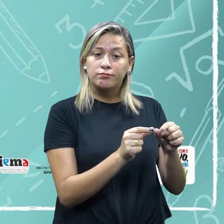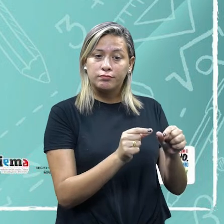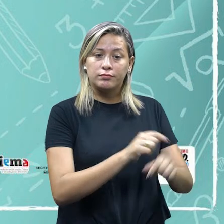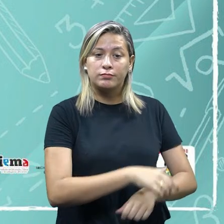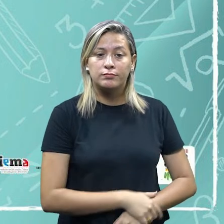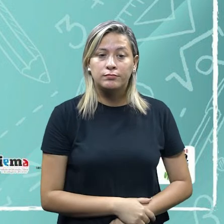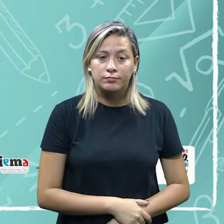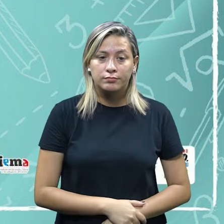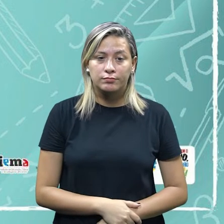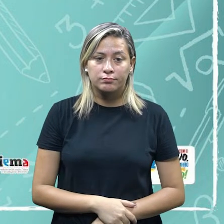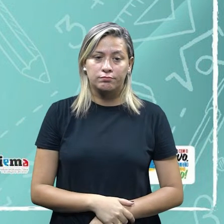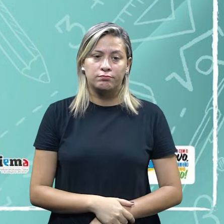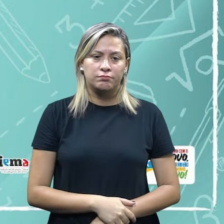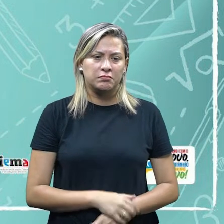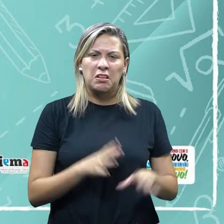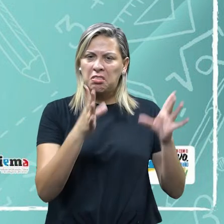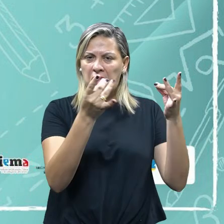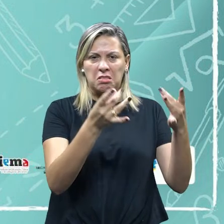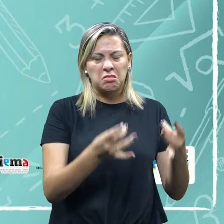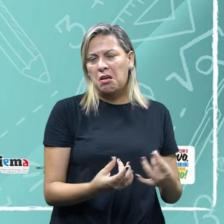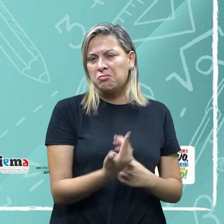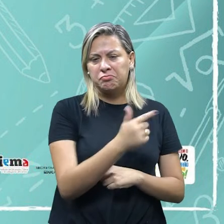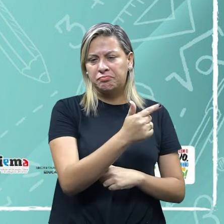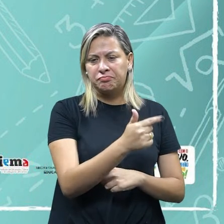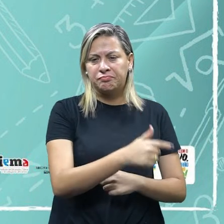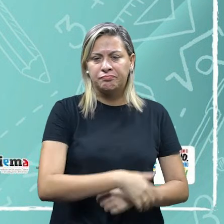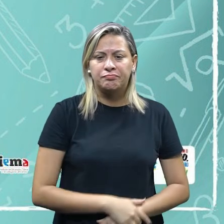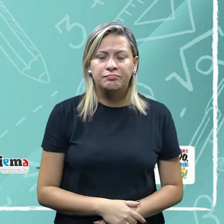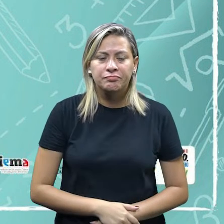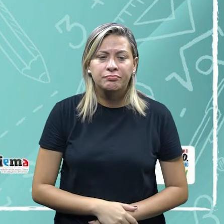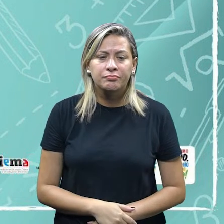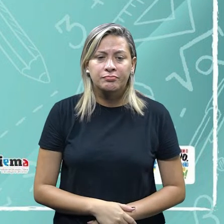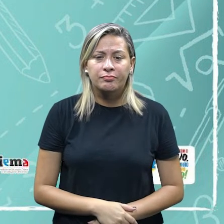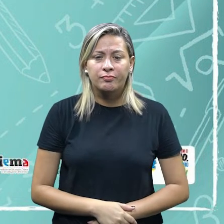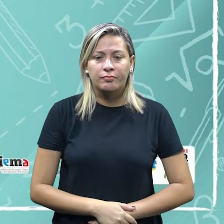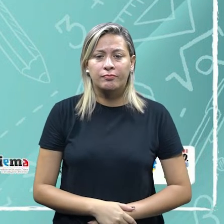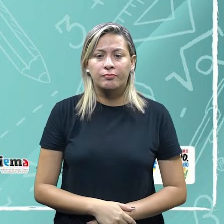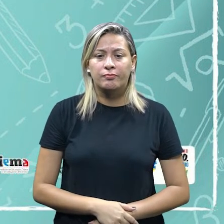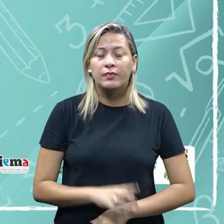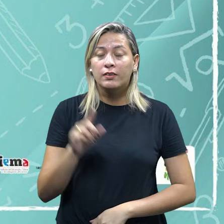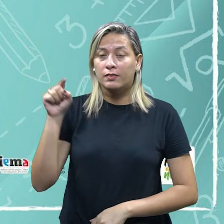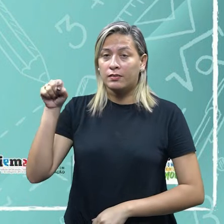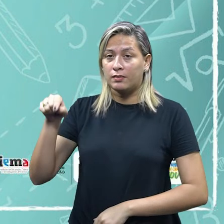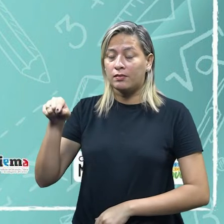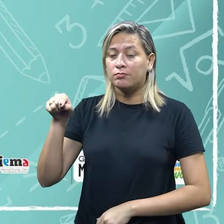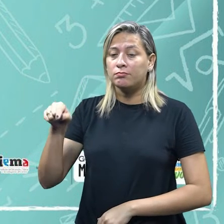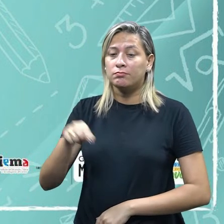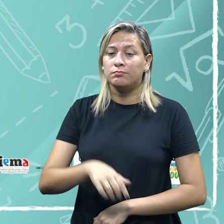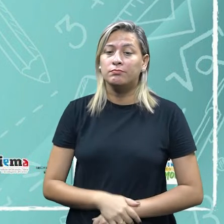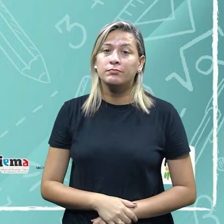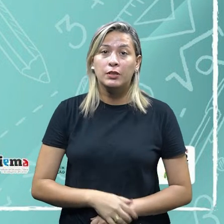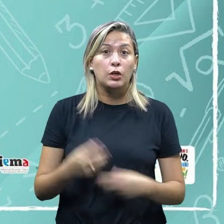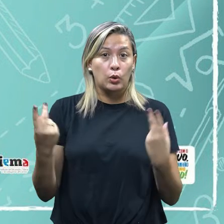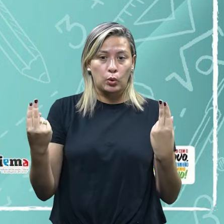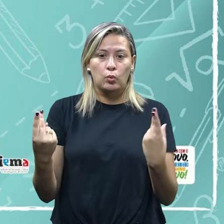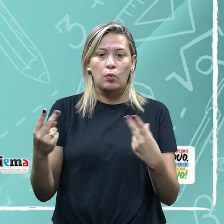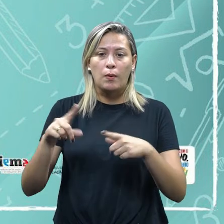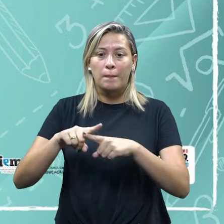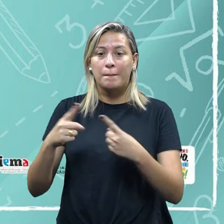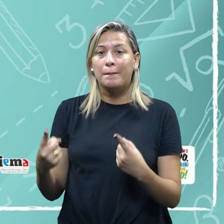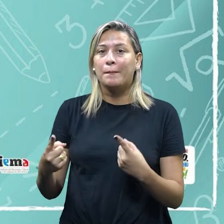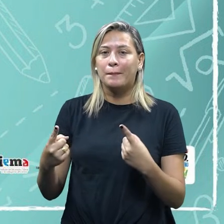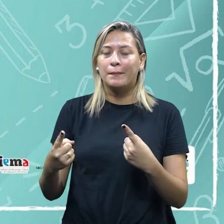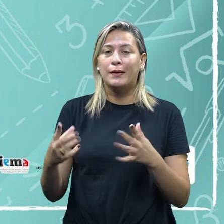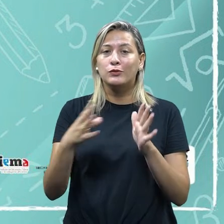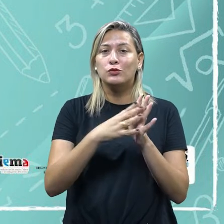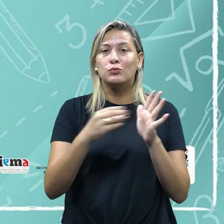desenho feito abruptamente, sem muitos detalhes, né? Detalhamento. E a gente tem aqui ao lado a mesma peça sendo reproduzida